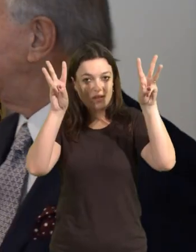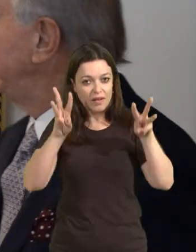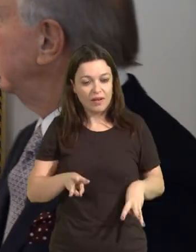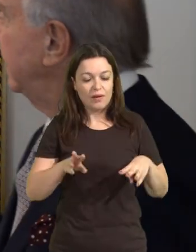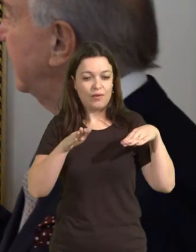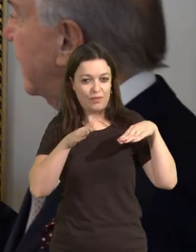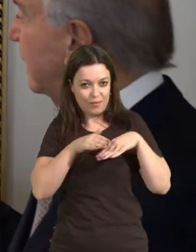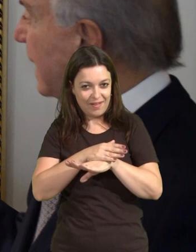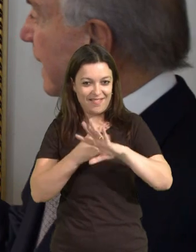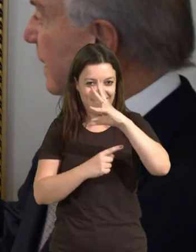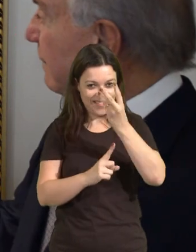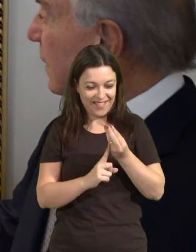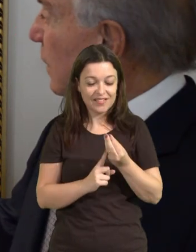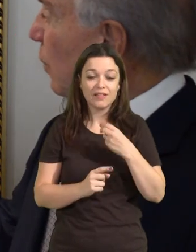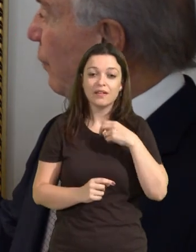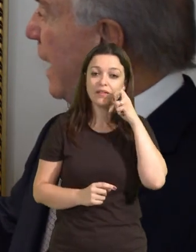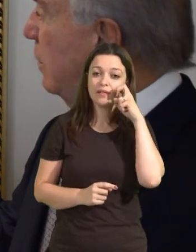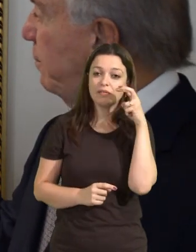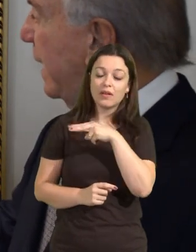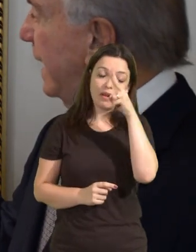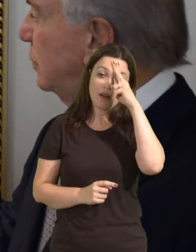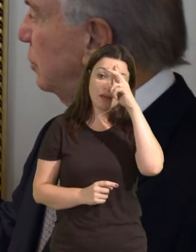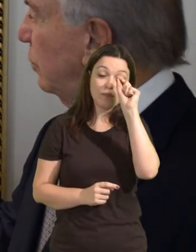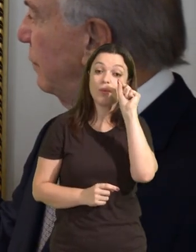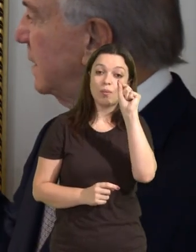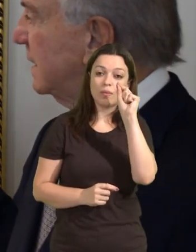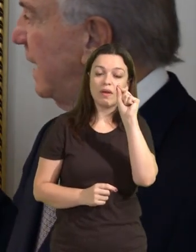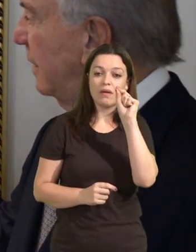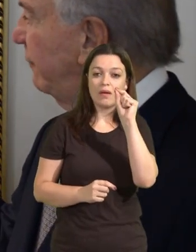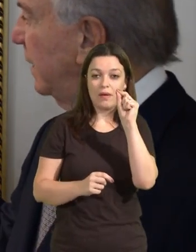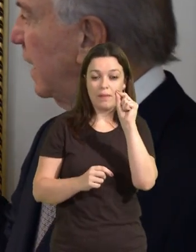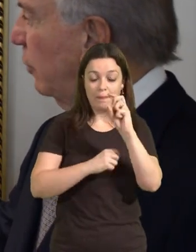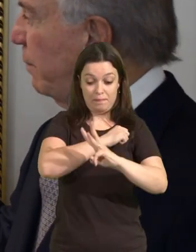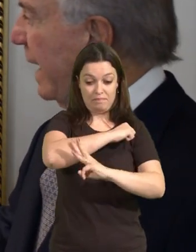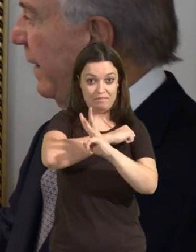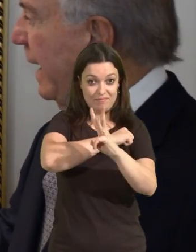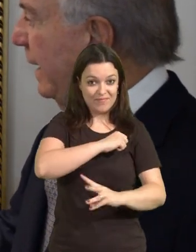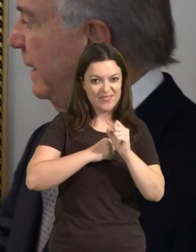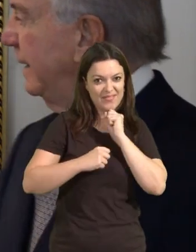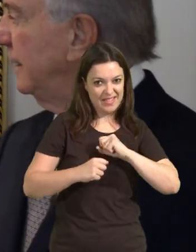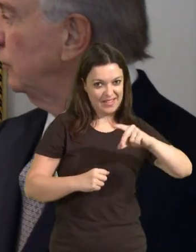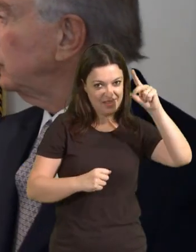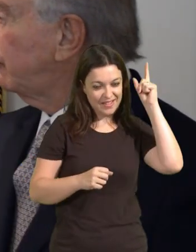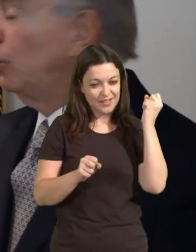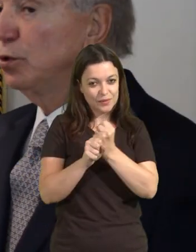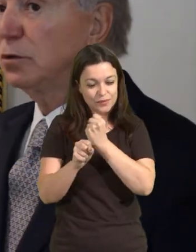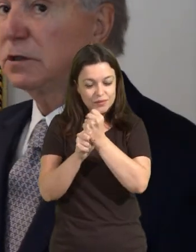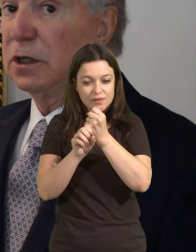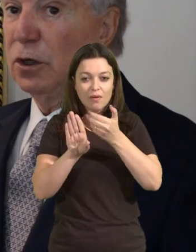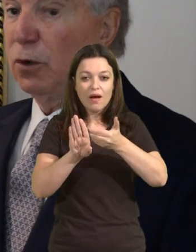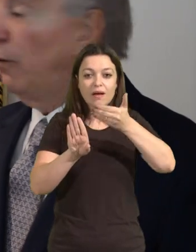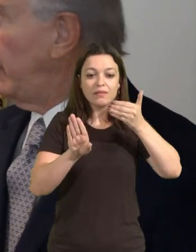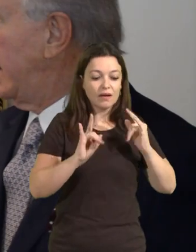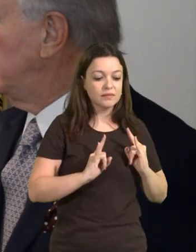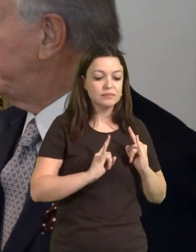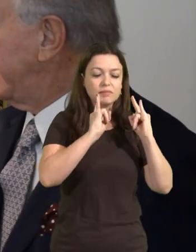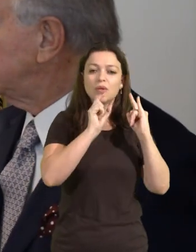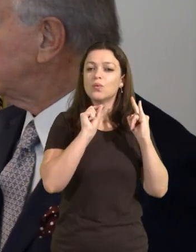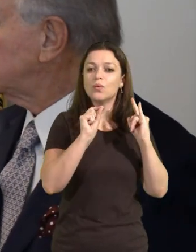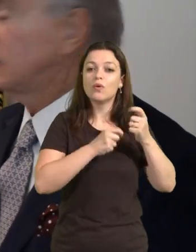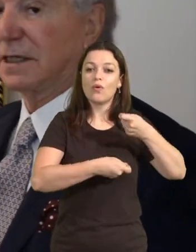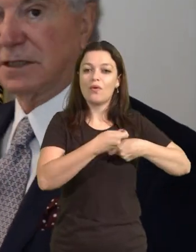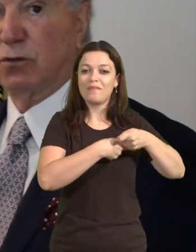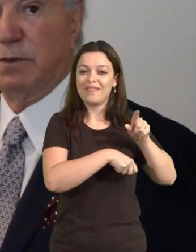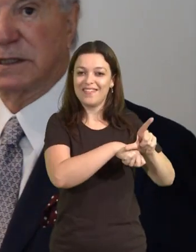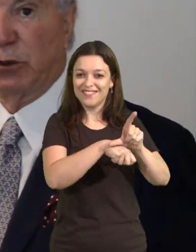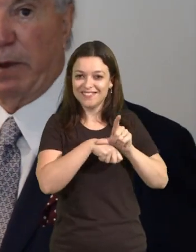do Paraná, em que retrata o velho prédio da Universidade Federal do Paraná e, nos fundos, o velho prédio